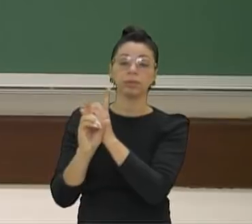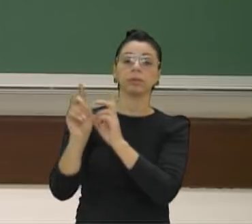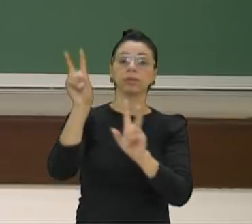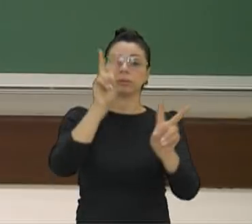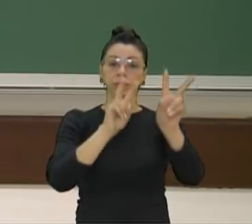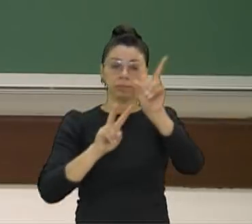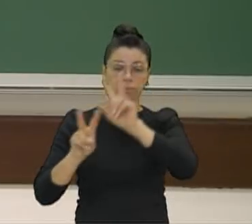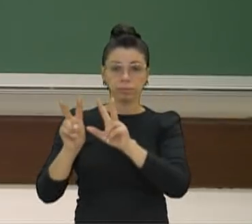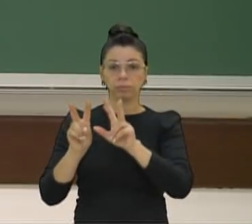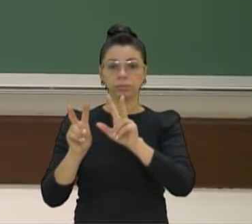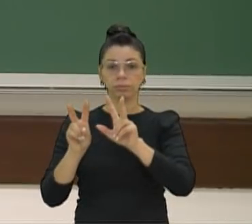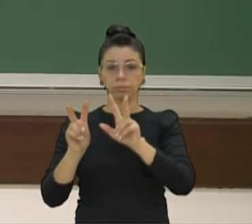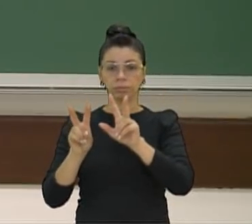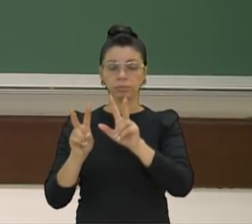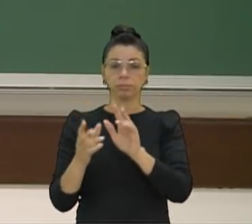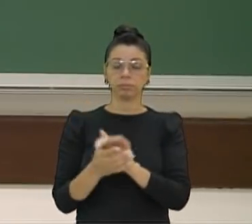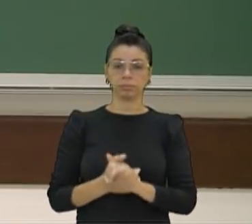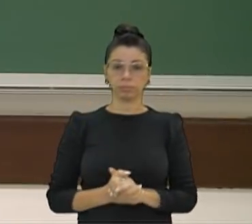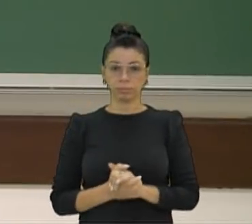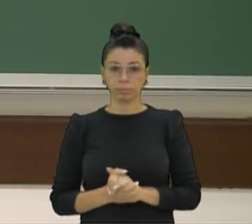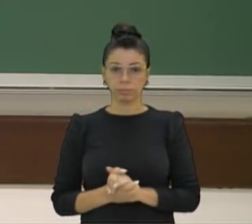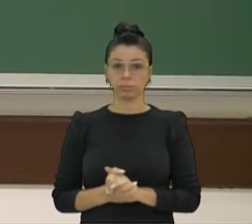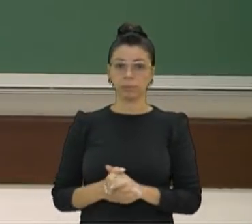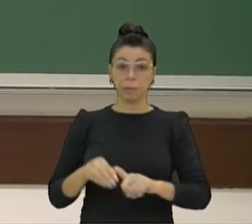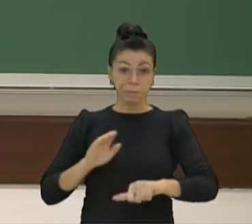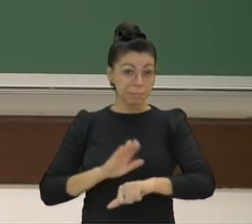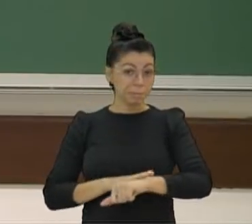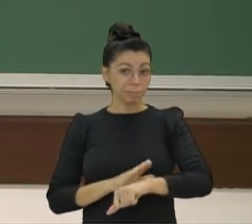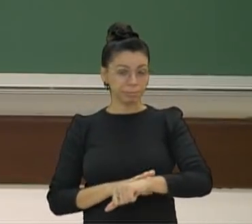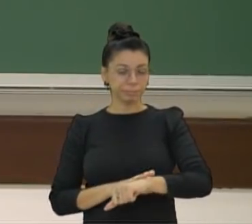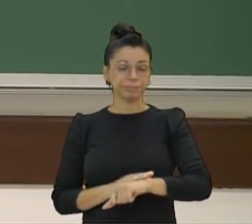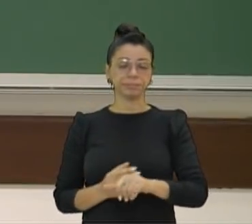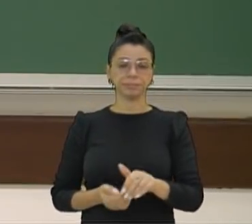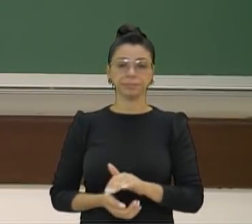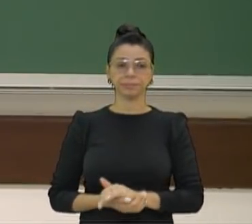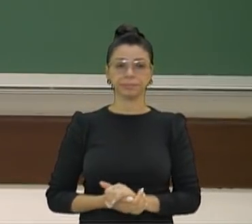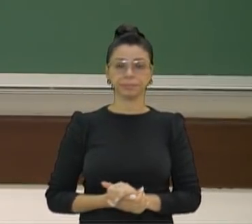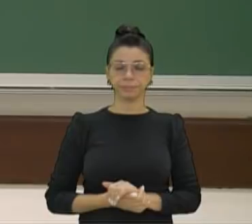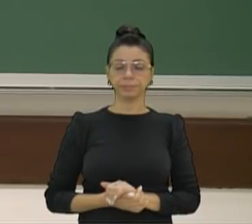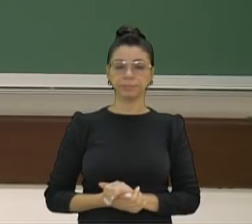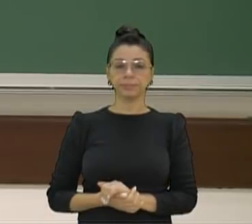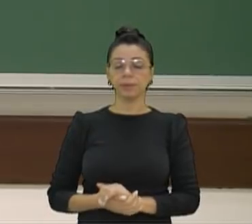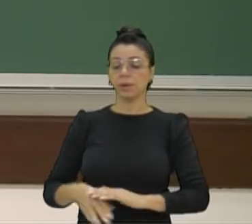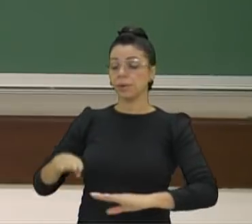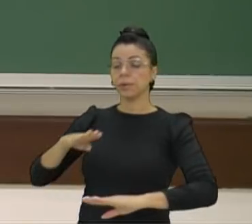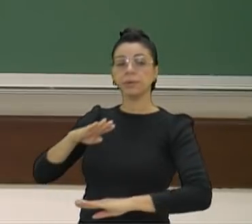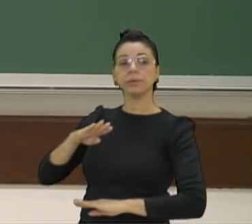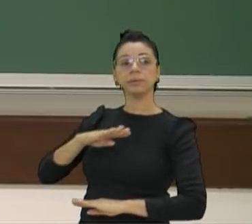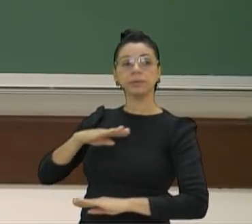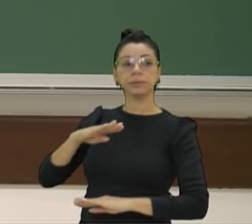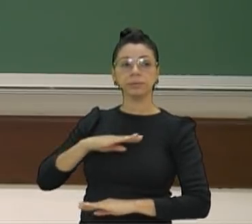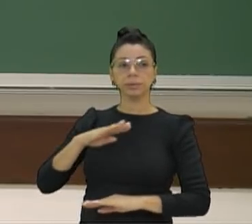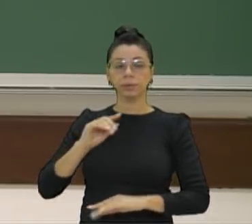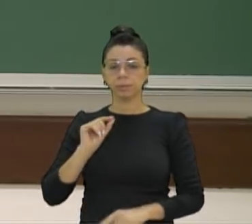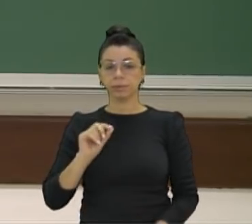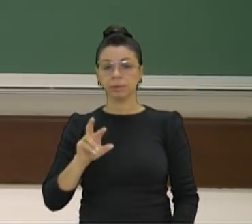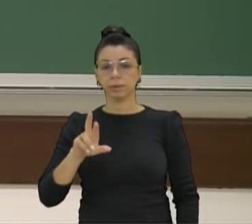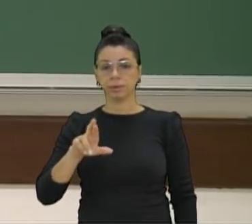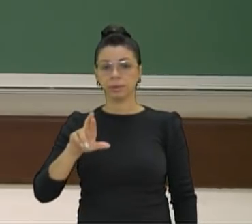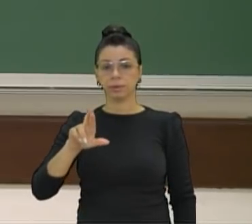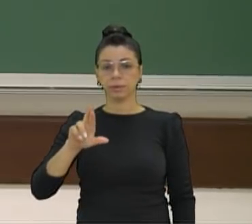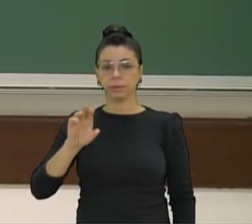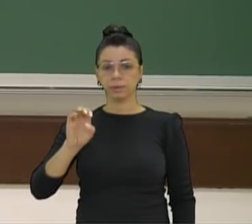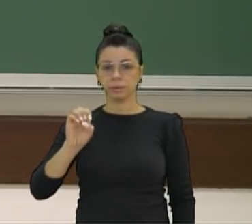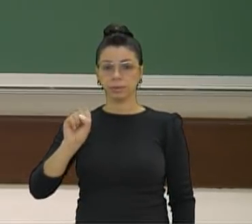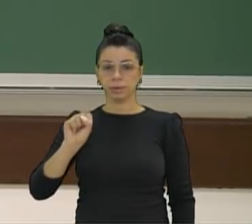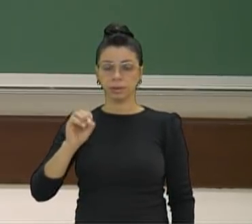ar naquele determinado momento, tá? Sintomas do resfriado são muito mais leves que o da gripe, então